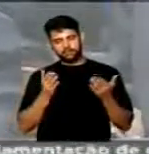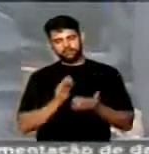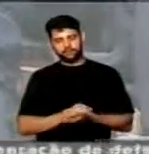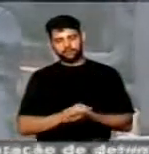Brasília, sempre lutou por esses aumentos salariais, porque nós sabemos que o servidor público merece,